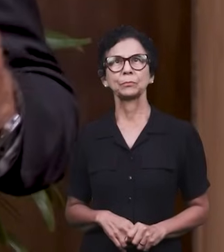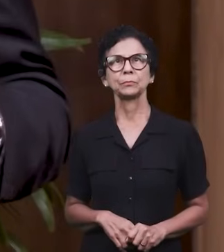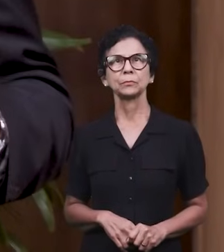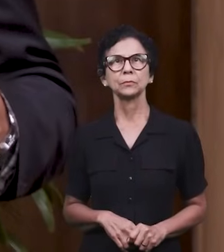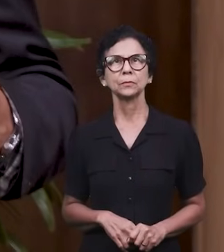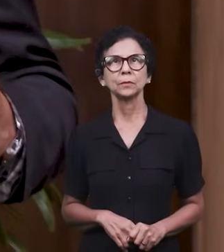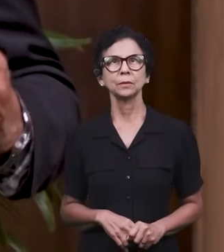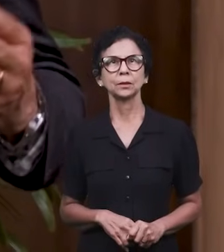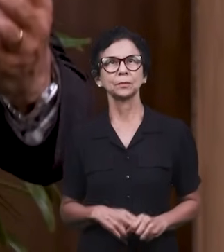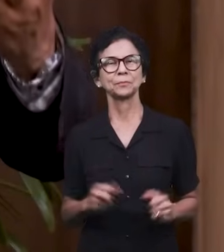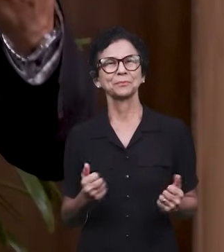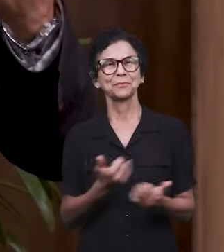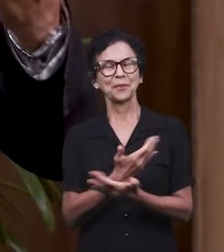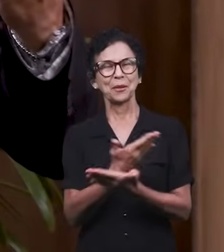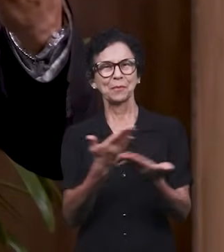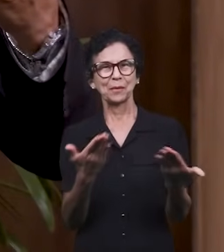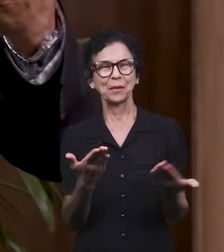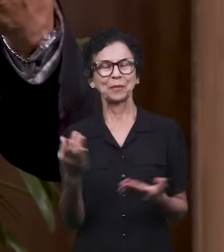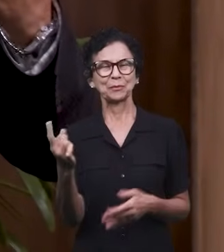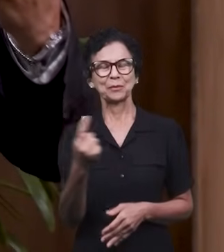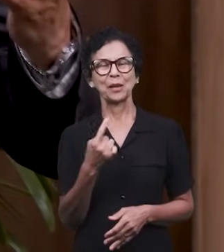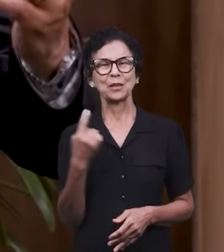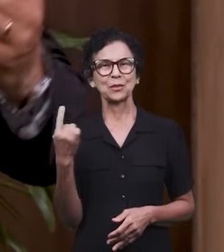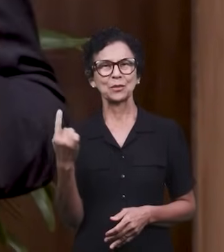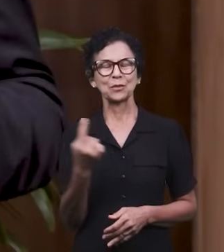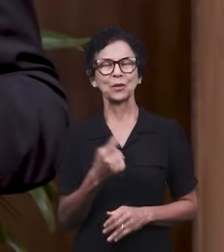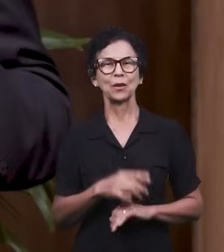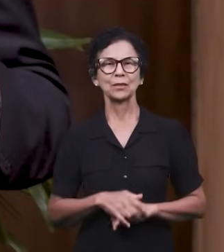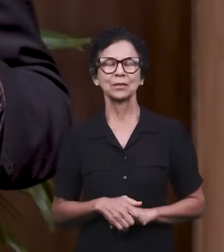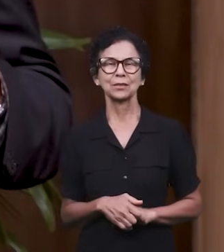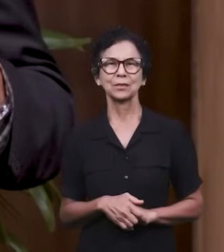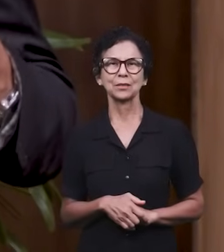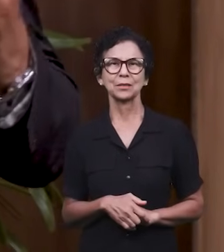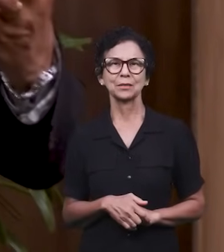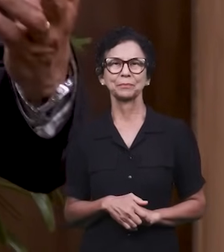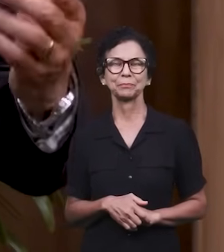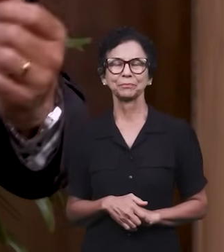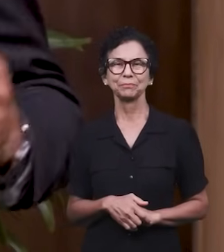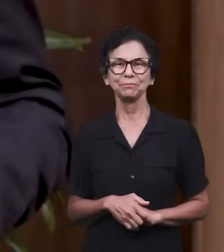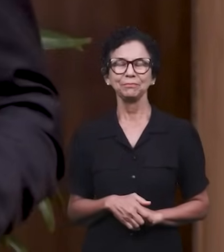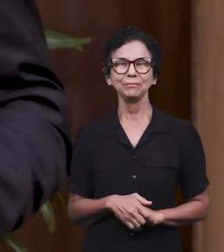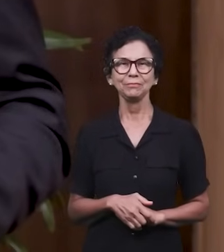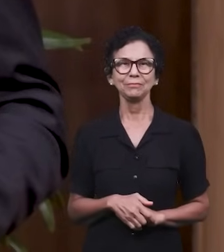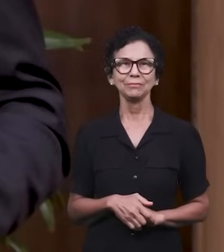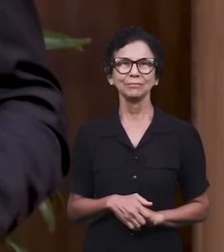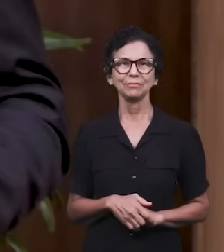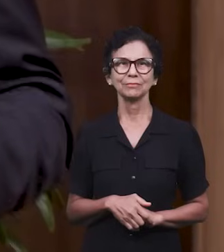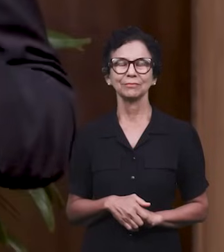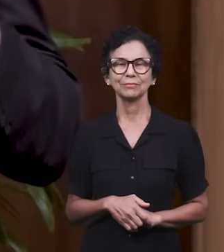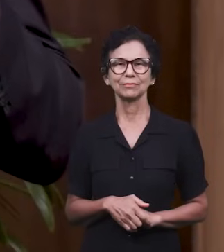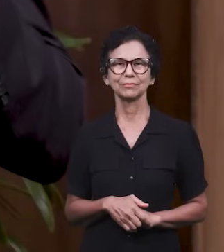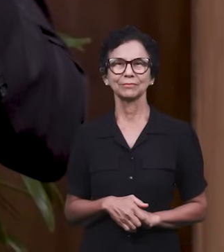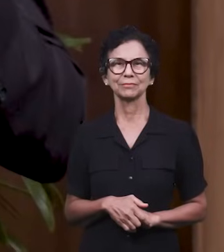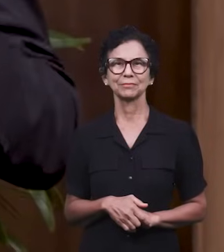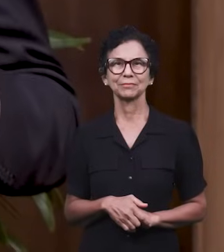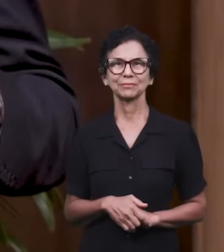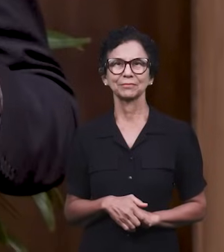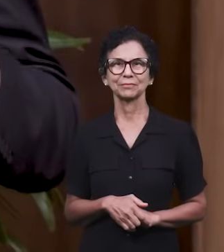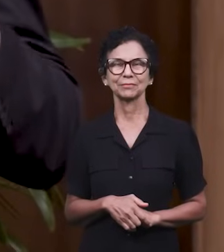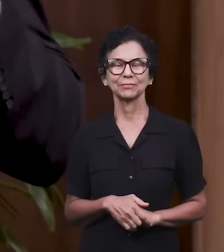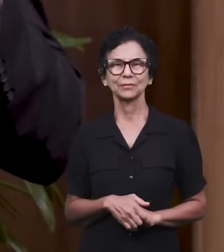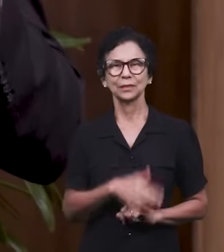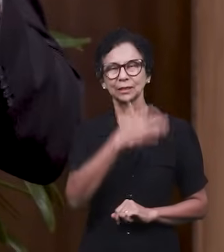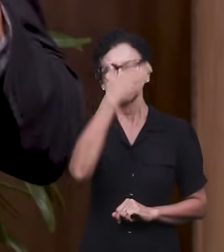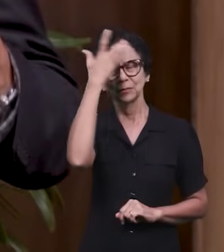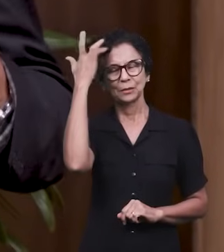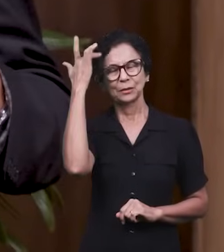Nós cumprimentamos aos nossos ouvintes com a paz do Senhor Jesus. Você pergunta